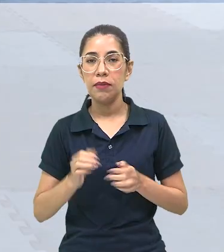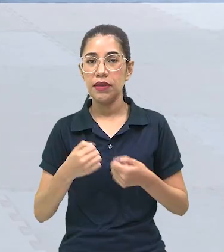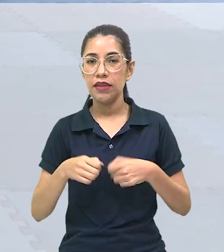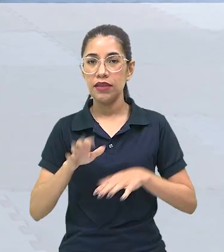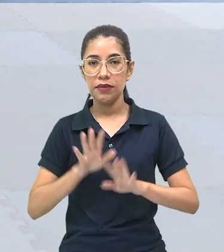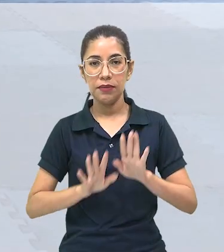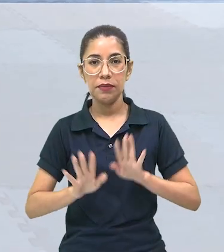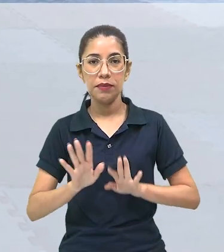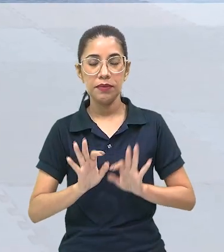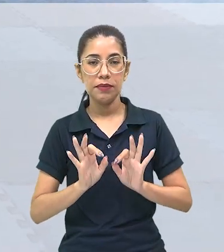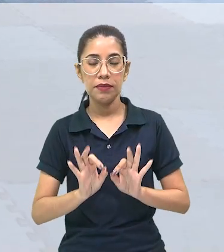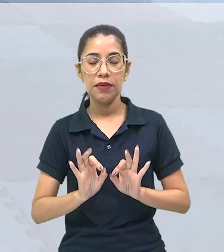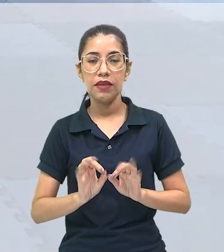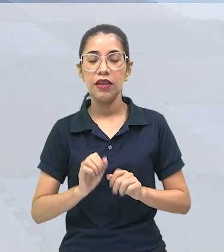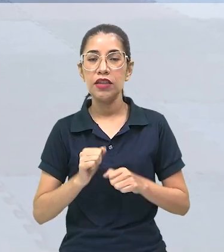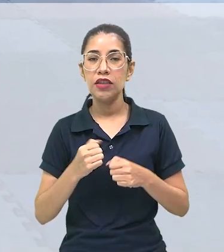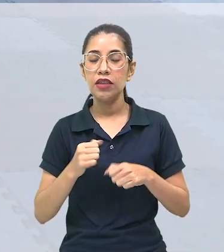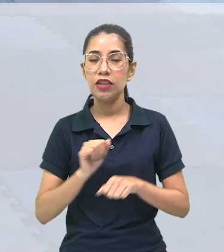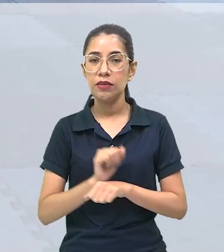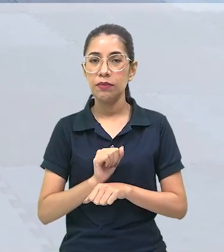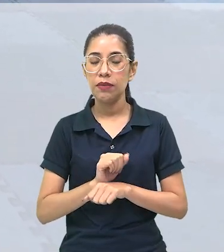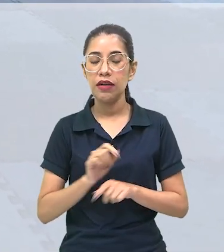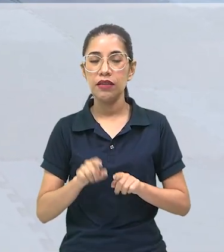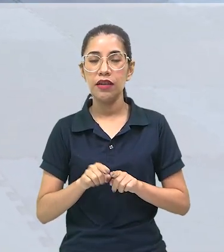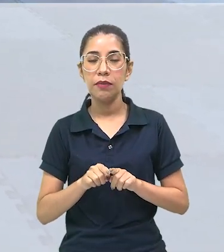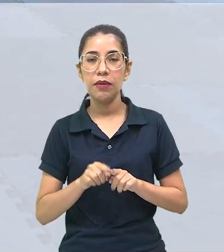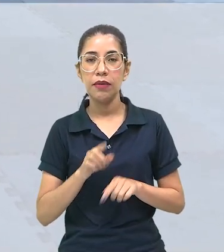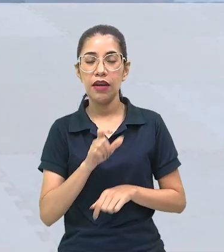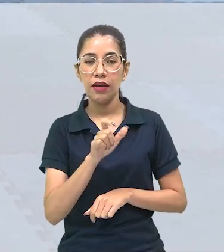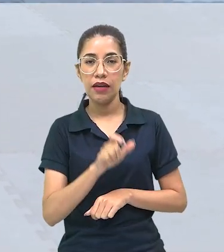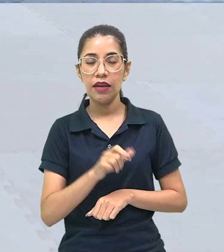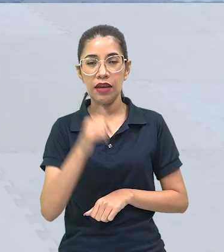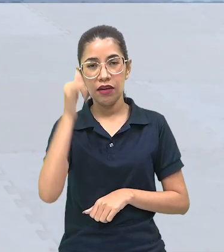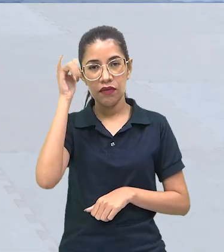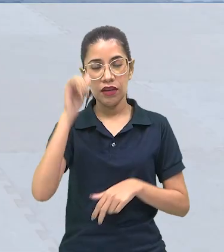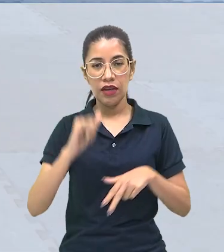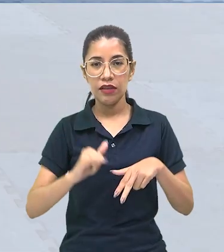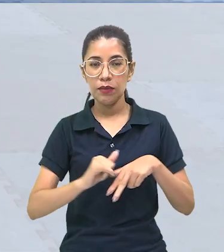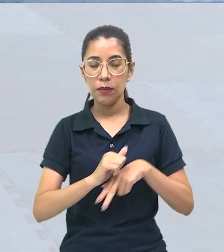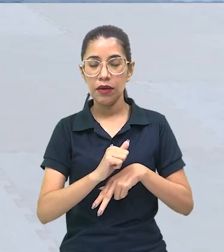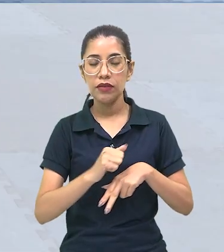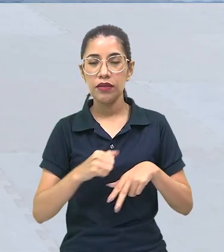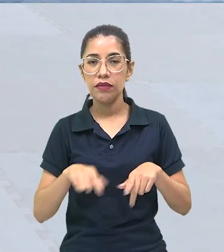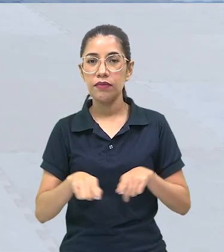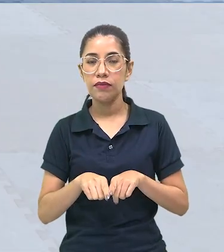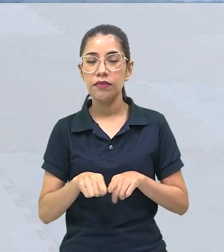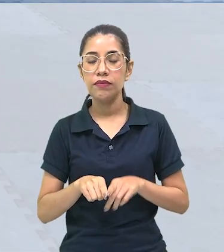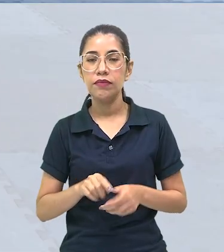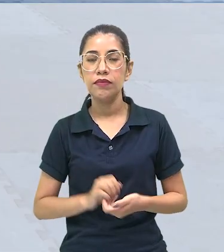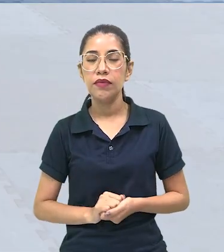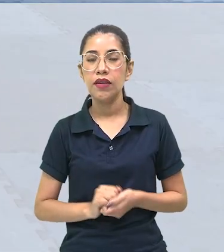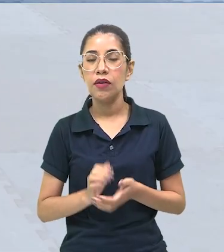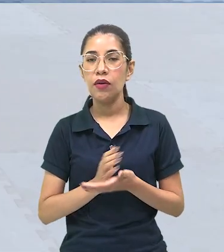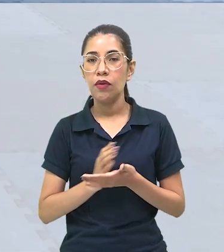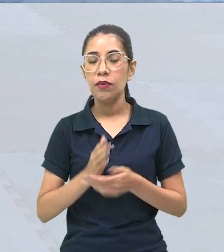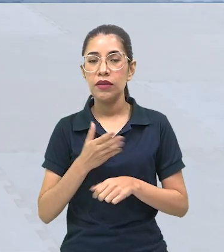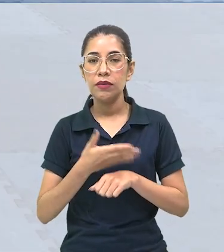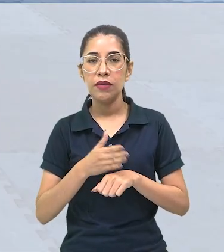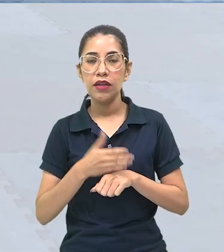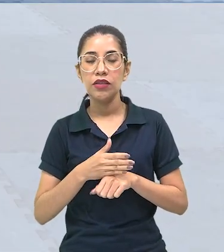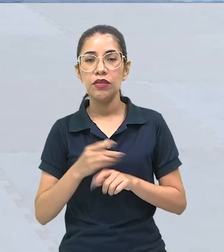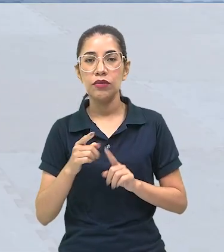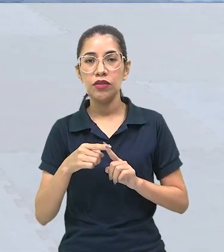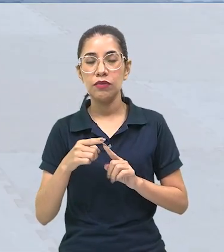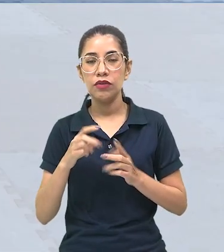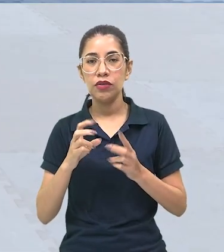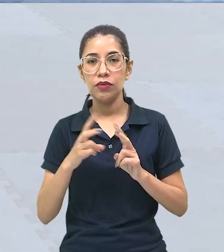tá bom? Esperando o tempo do colega para ele não se machucar. Então aqui nós temos alguns exercícios do Aikido para